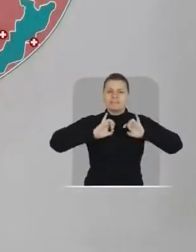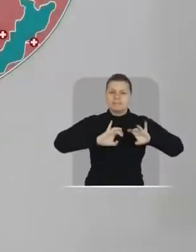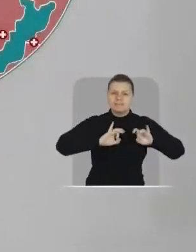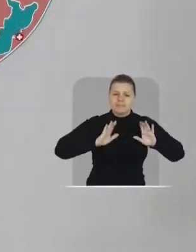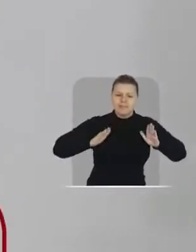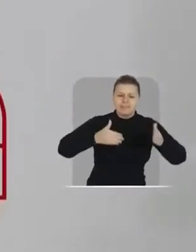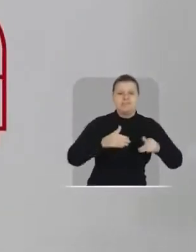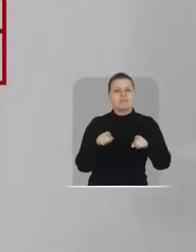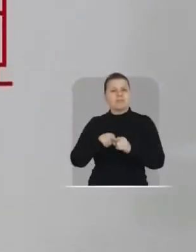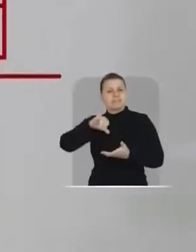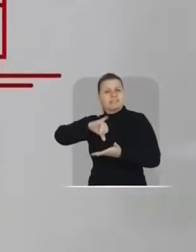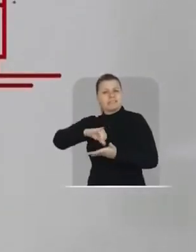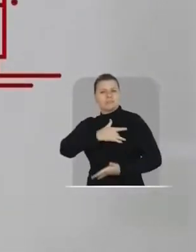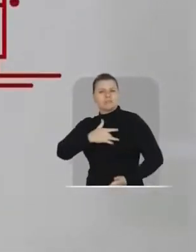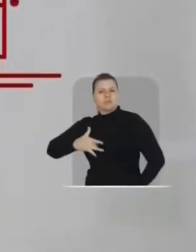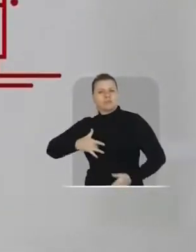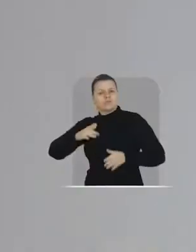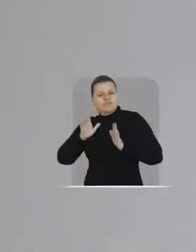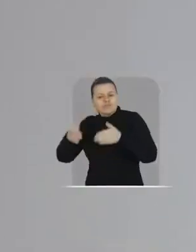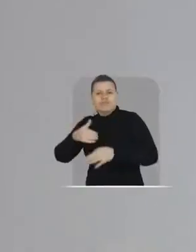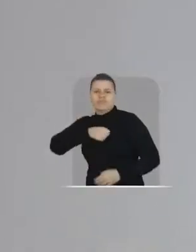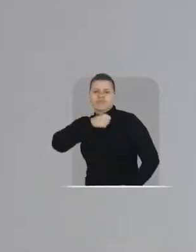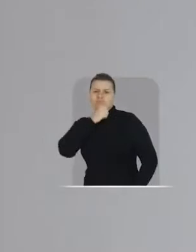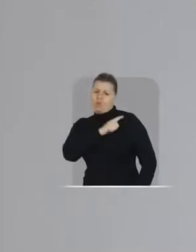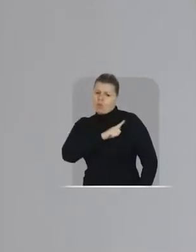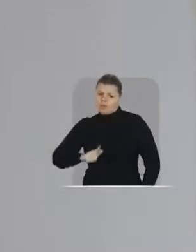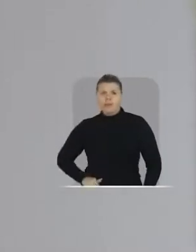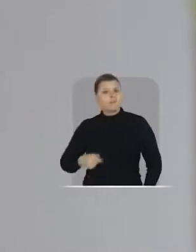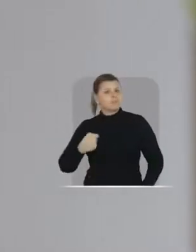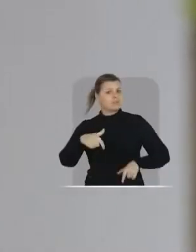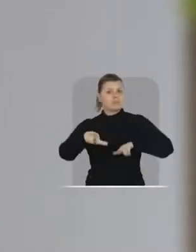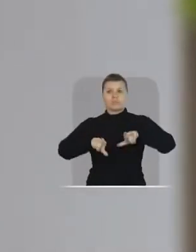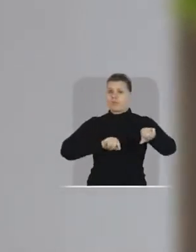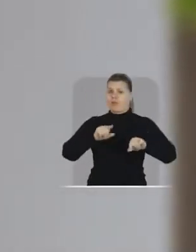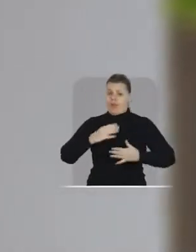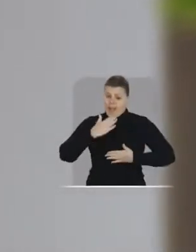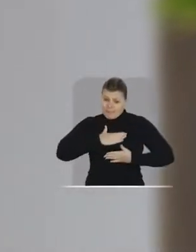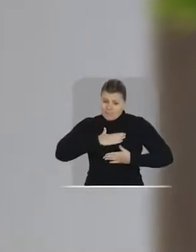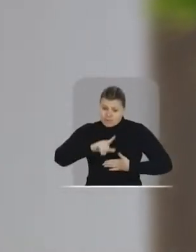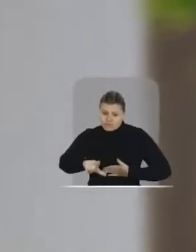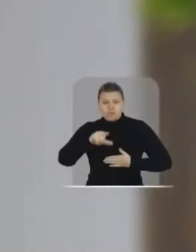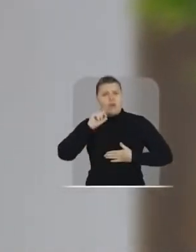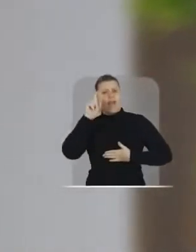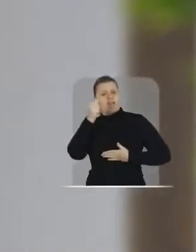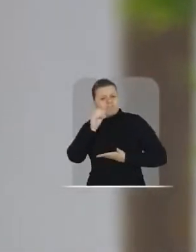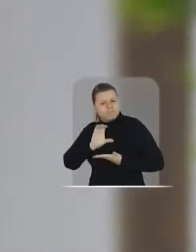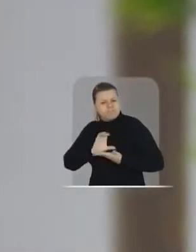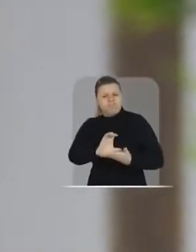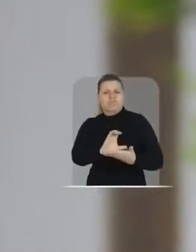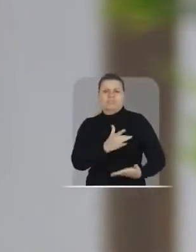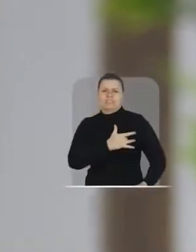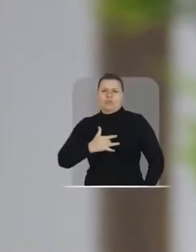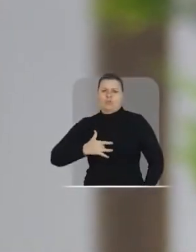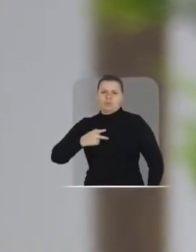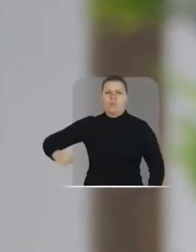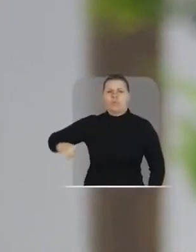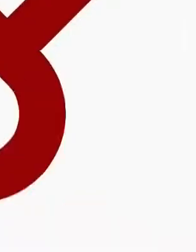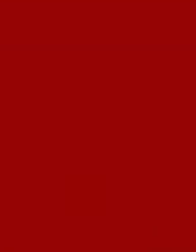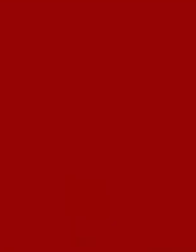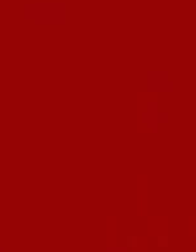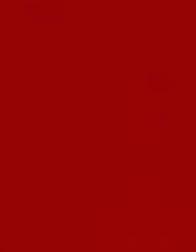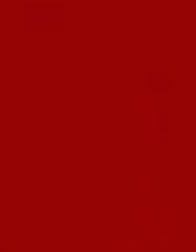especialidades e os centros de saúde do idoso. Governar é fazer escolhas. A minha escolha é investir na saúde do